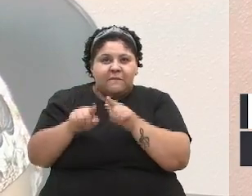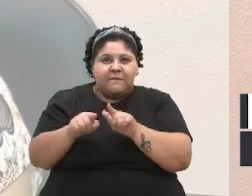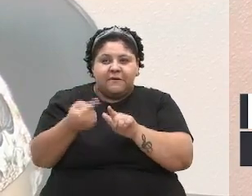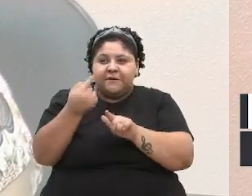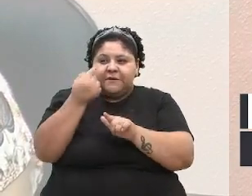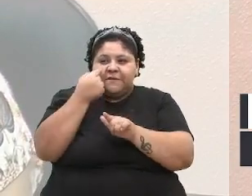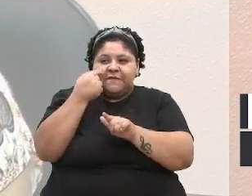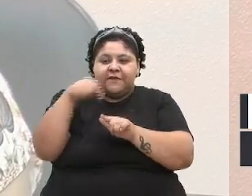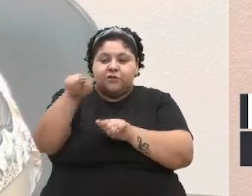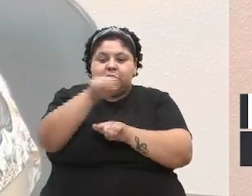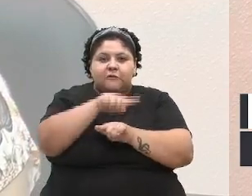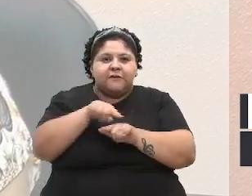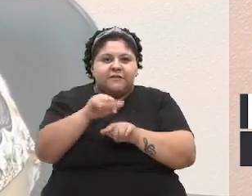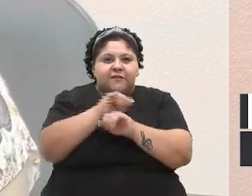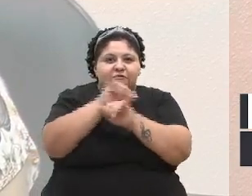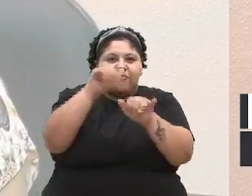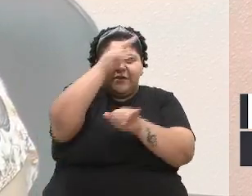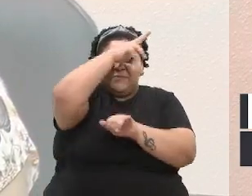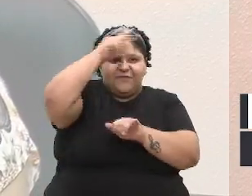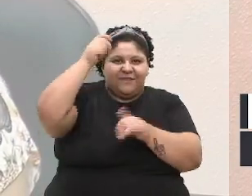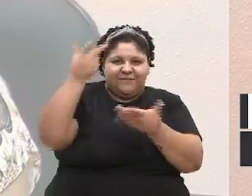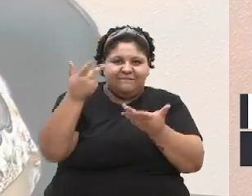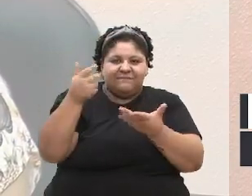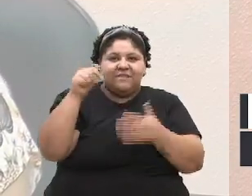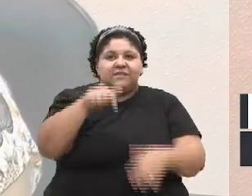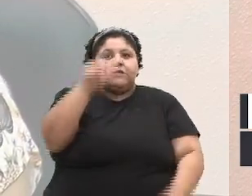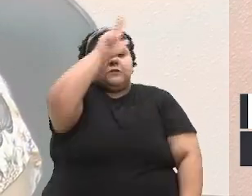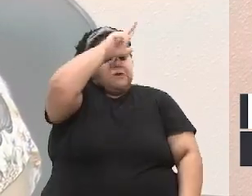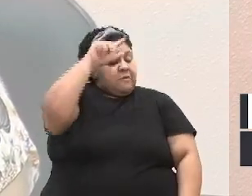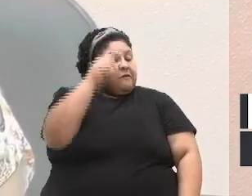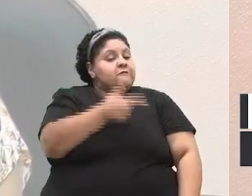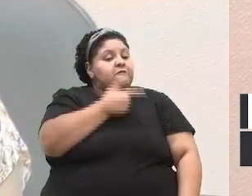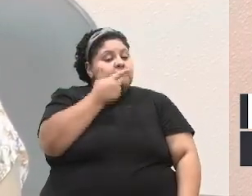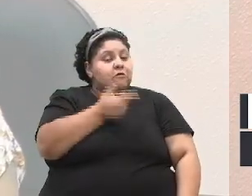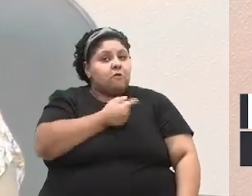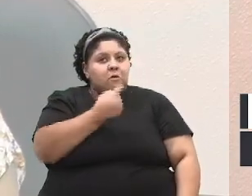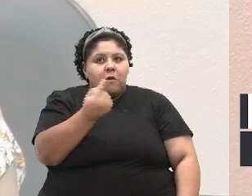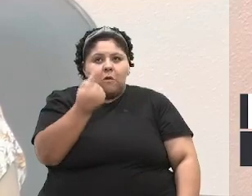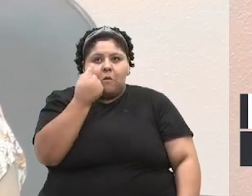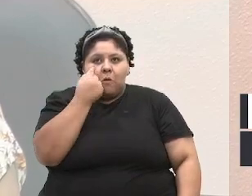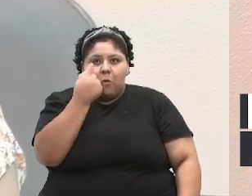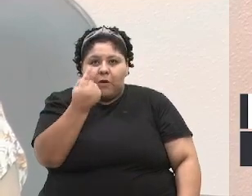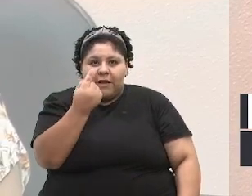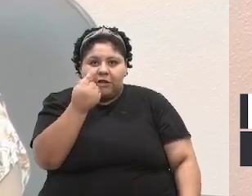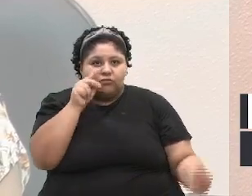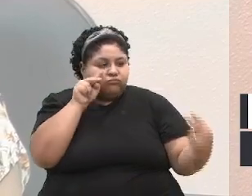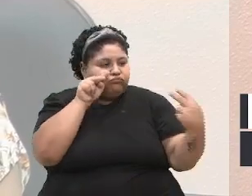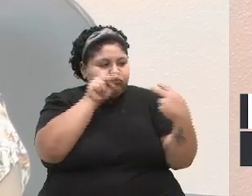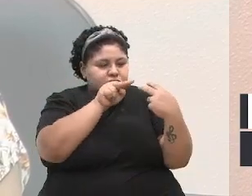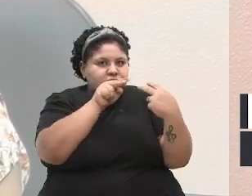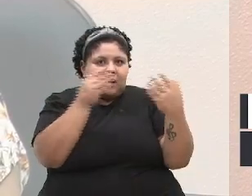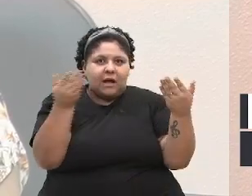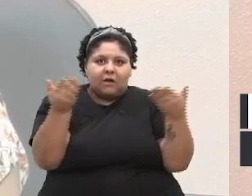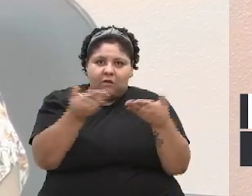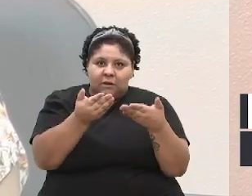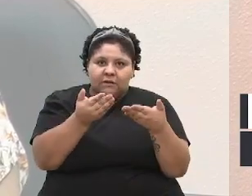lá o prefeito. Então, prefeito, digo, olhando para o senhor se está me assistindo nessa hora.